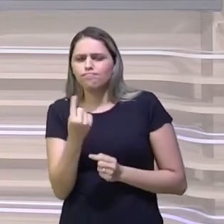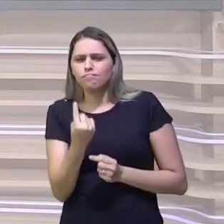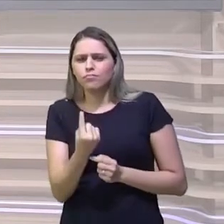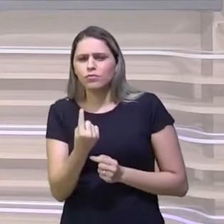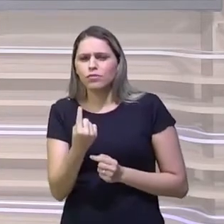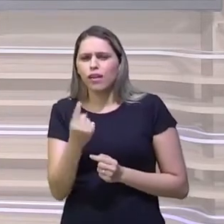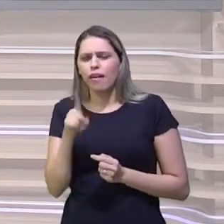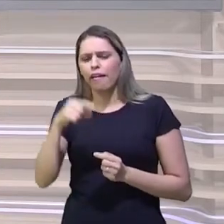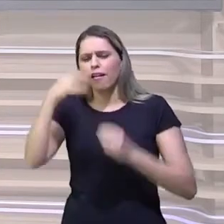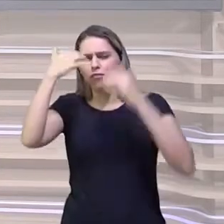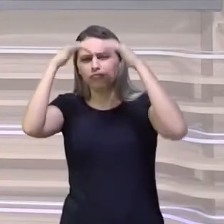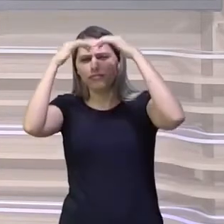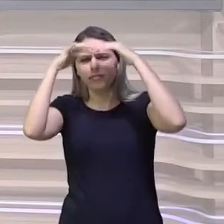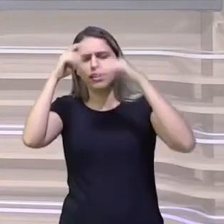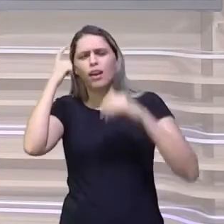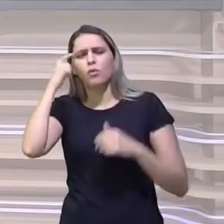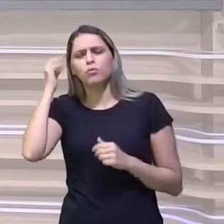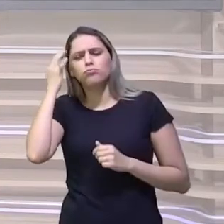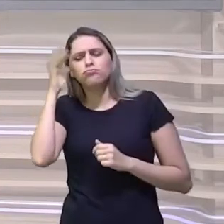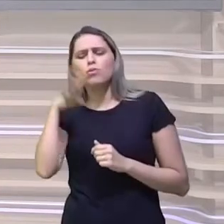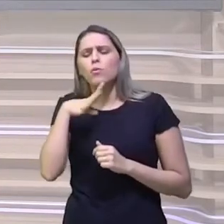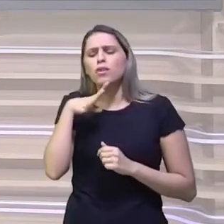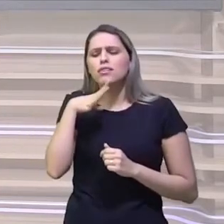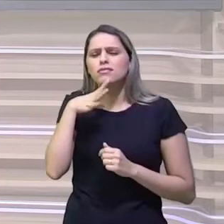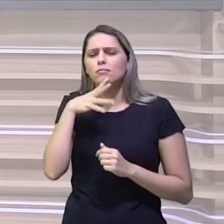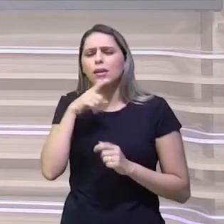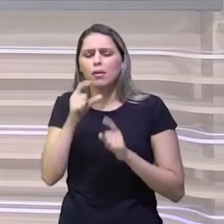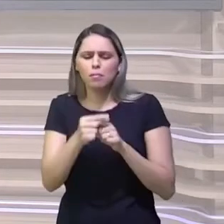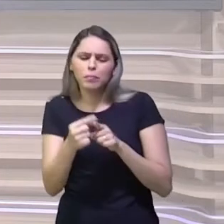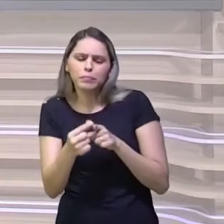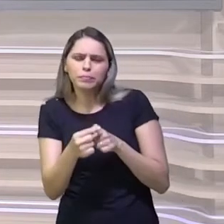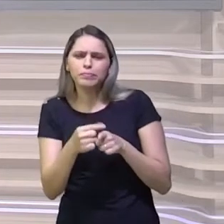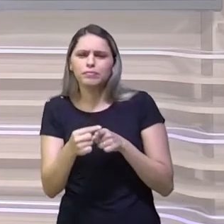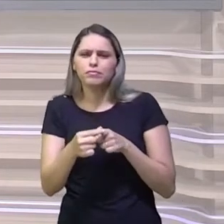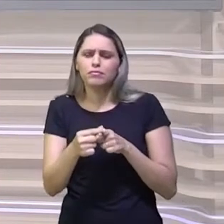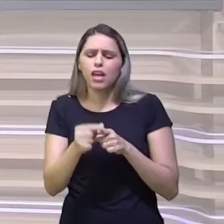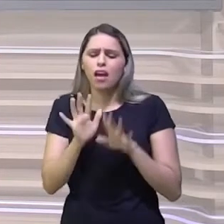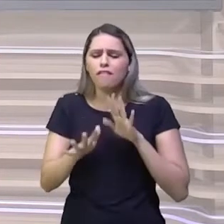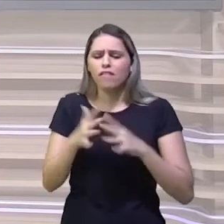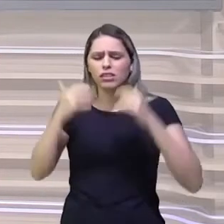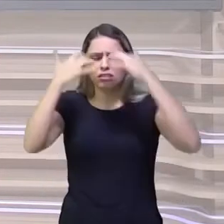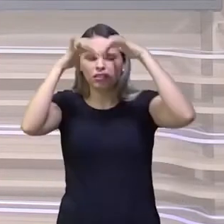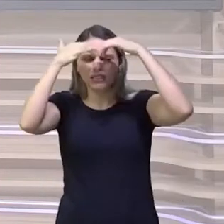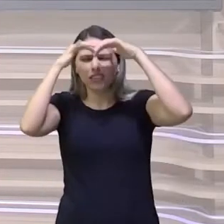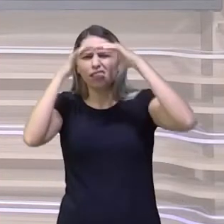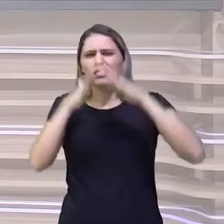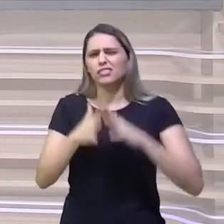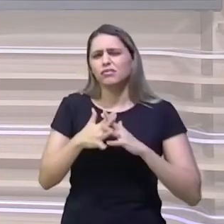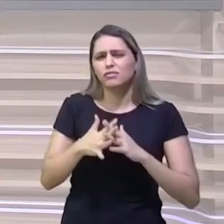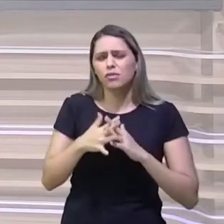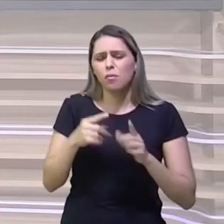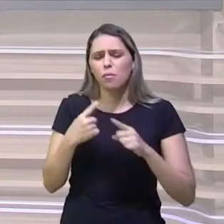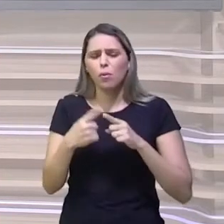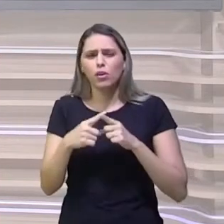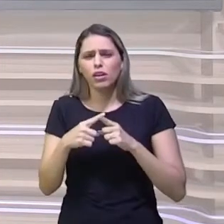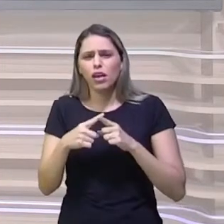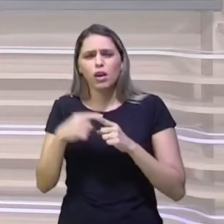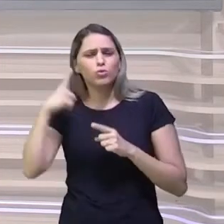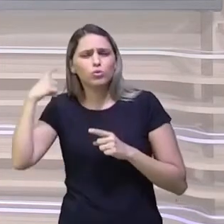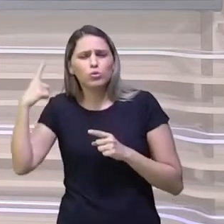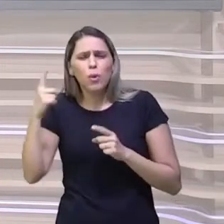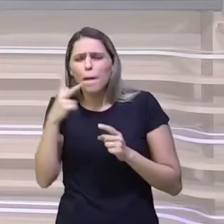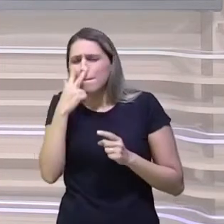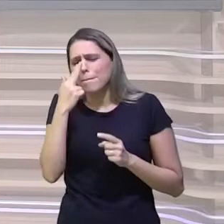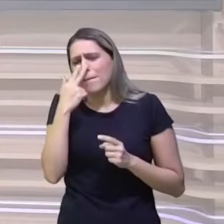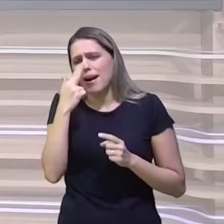se chama consciência fonológica. Às vezes, o nosso cérebro se confunde com algumas palavras, porque o som ele é